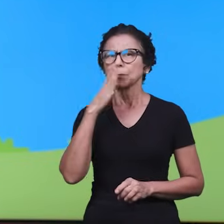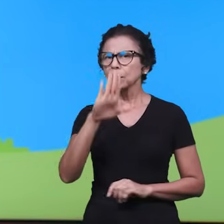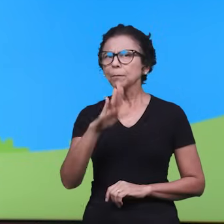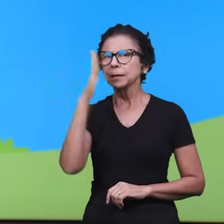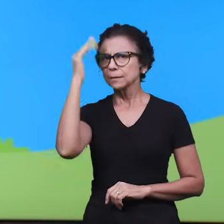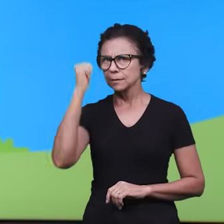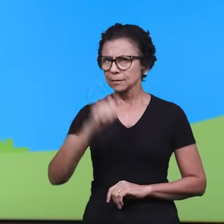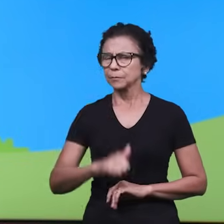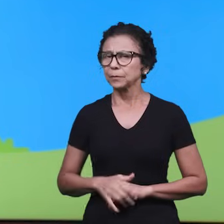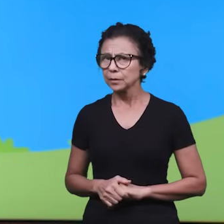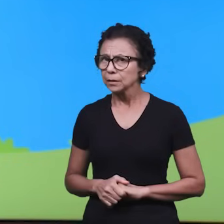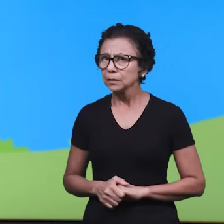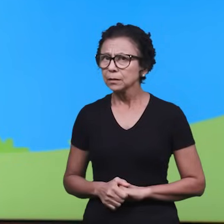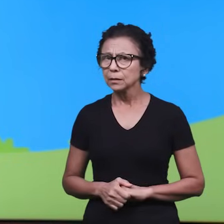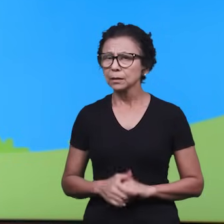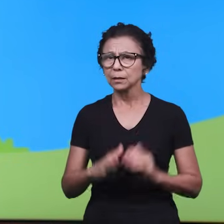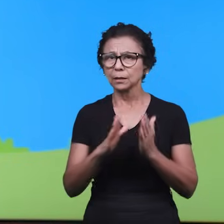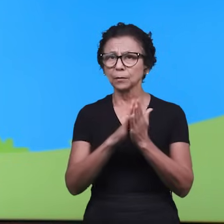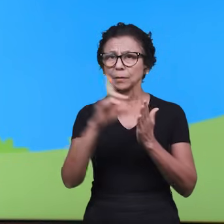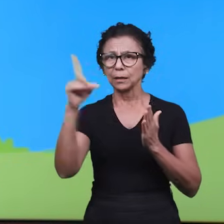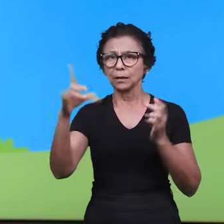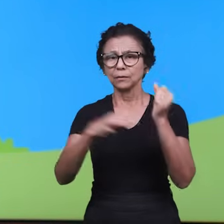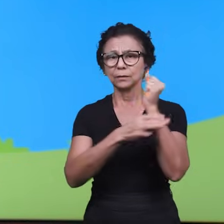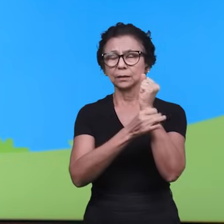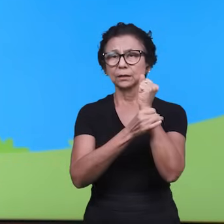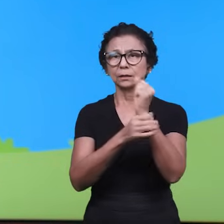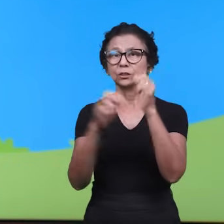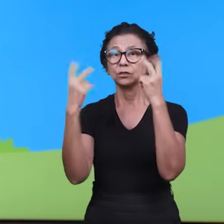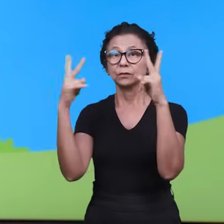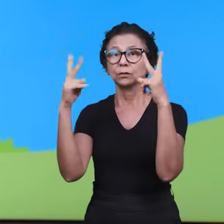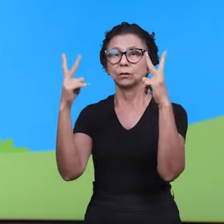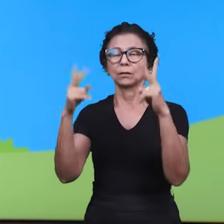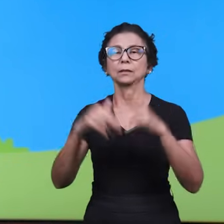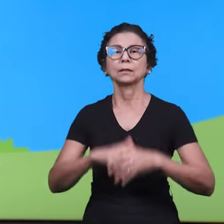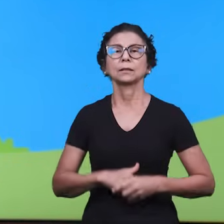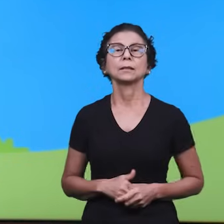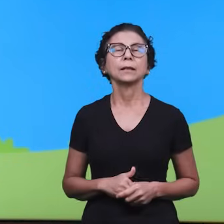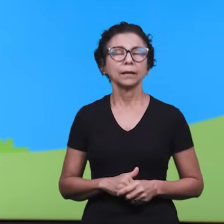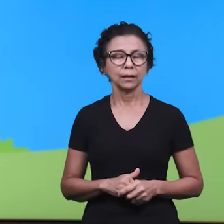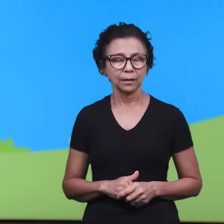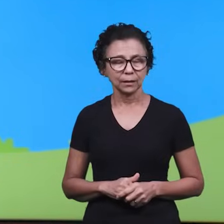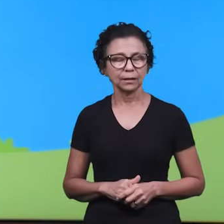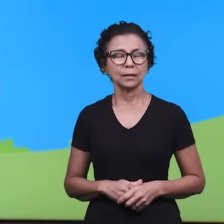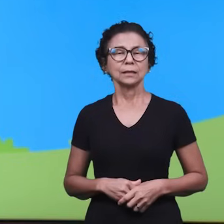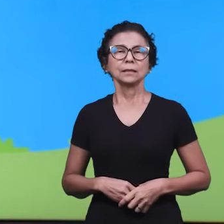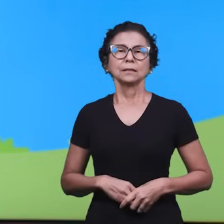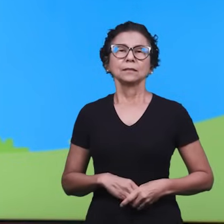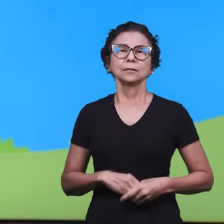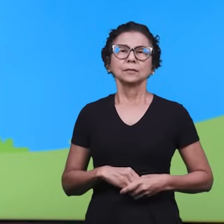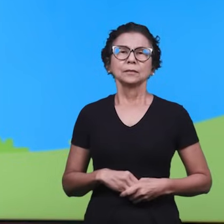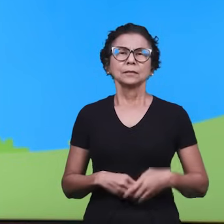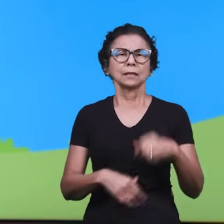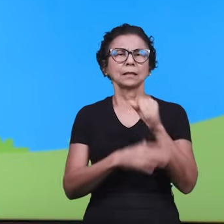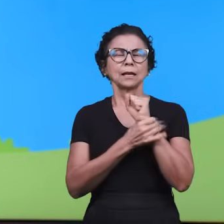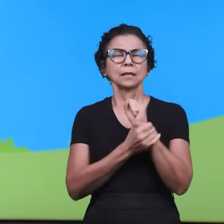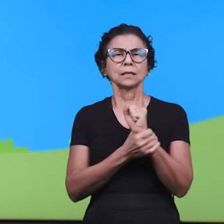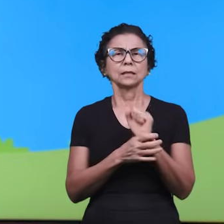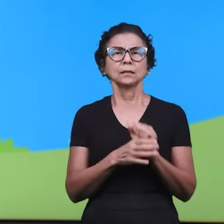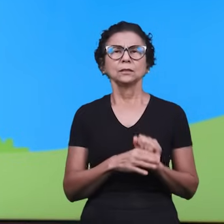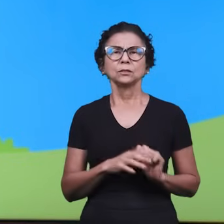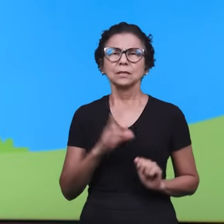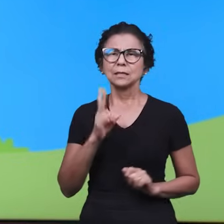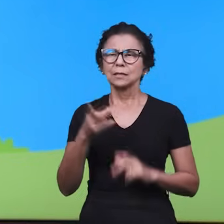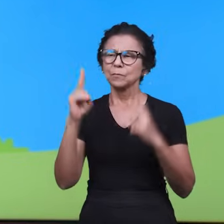Sim, pela palavra Ele nos garante a vitória. A palavra de Deus, ela garante que